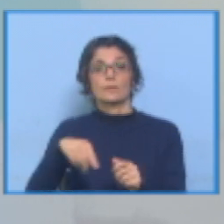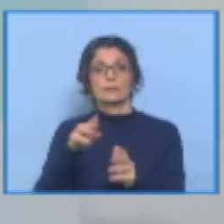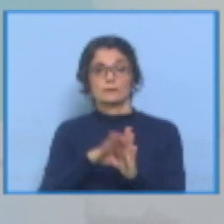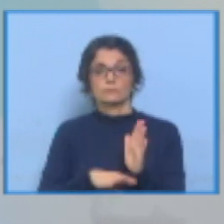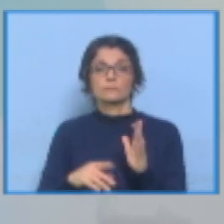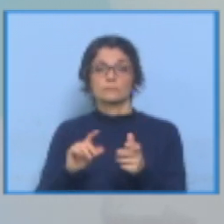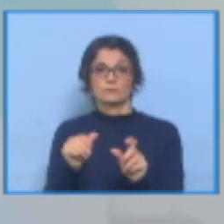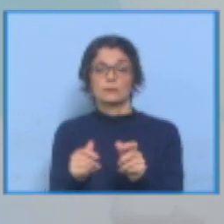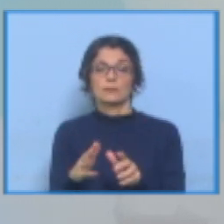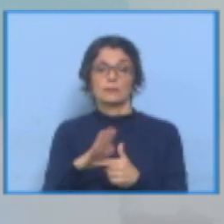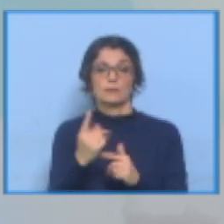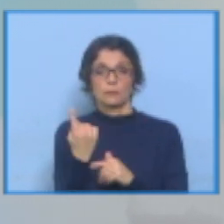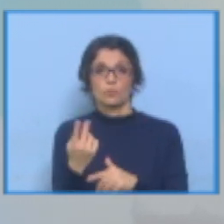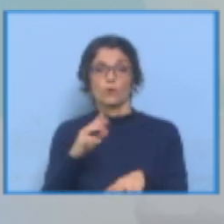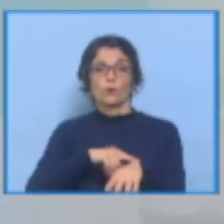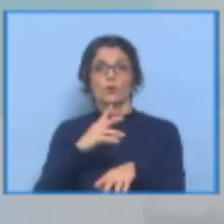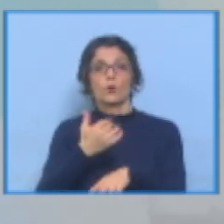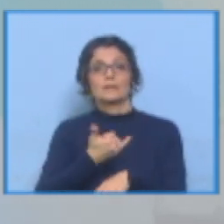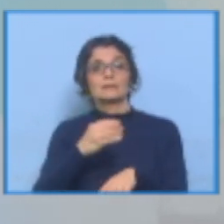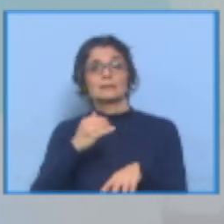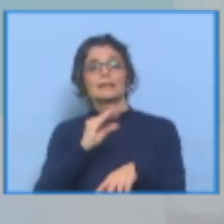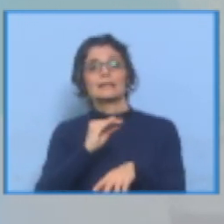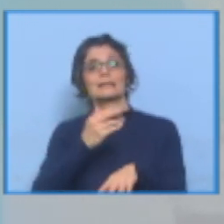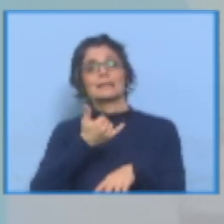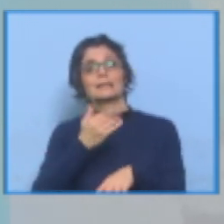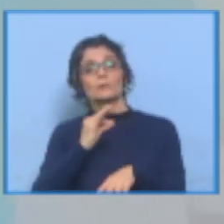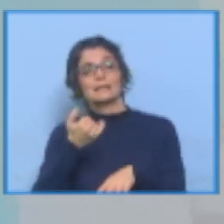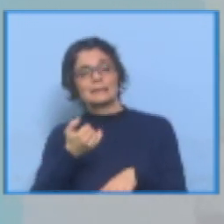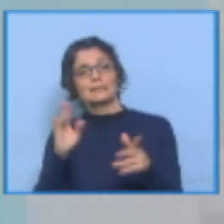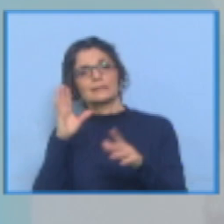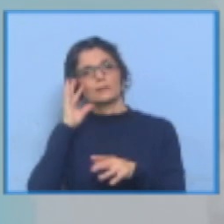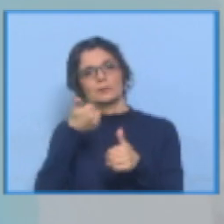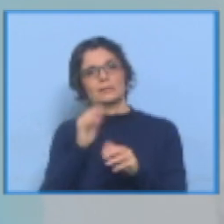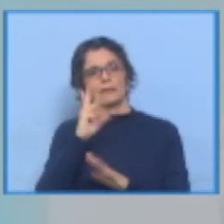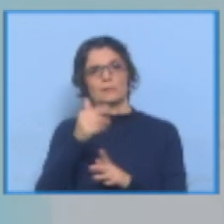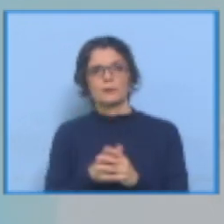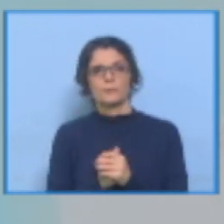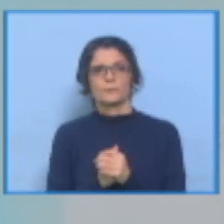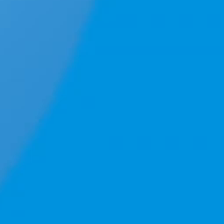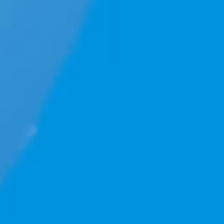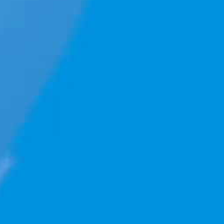1, quando forem 22h45. Votos de uma ótima tarde. Até amanhã, se Deus quiser.